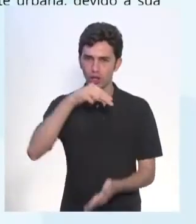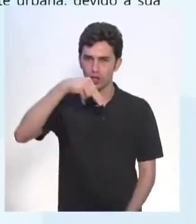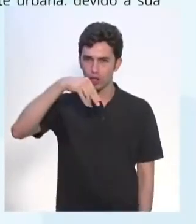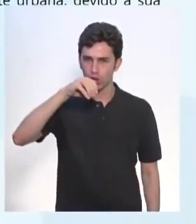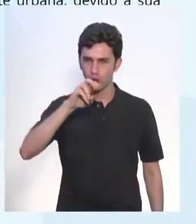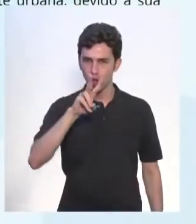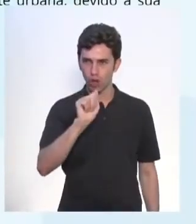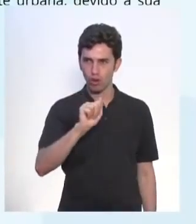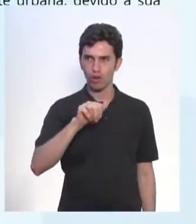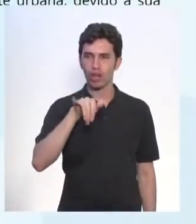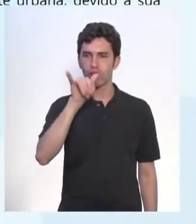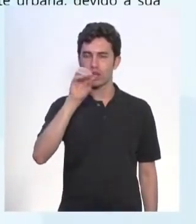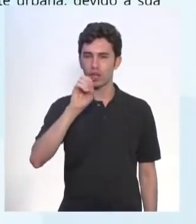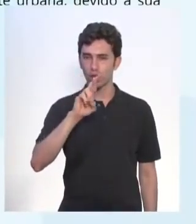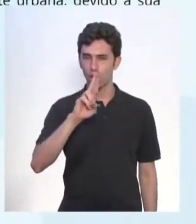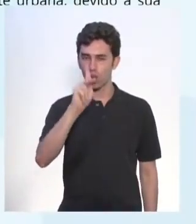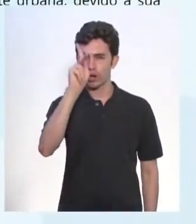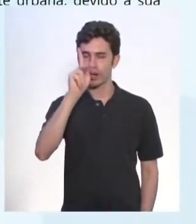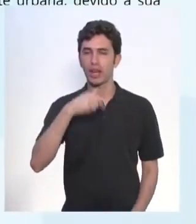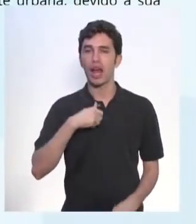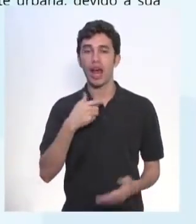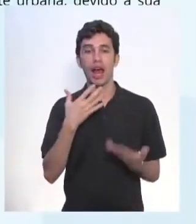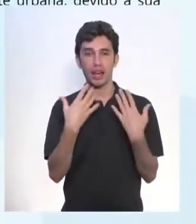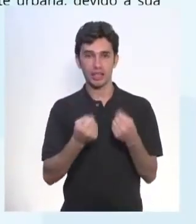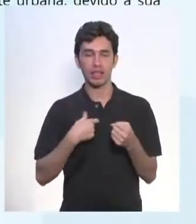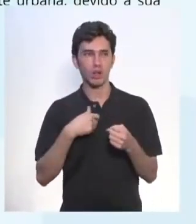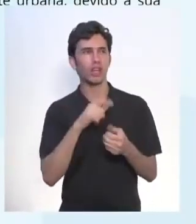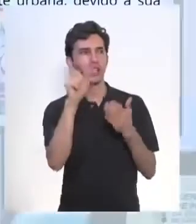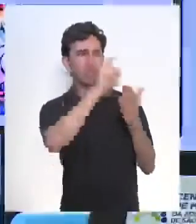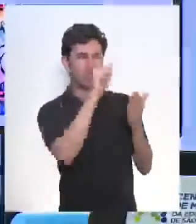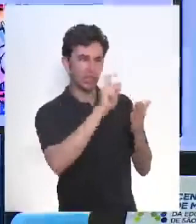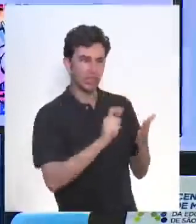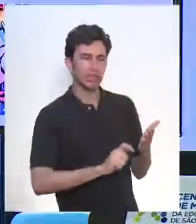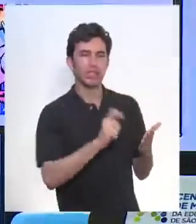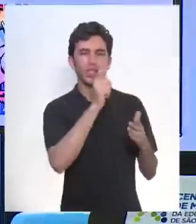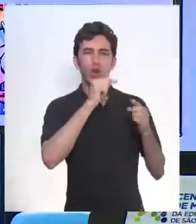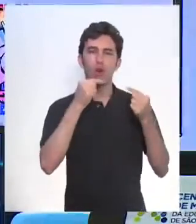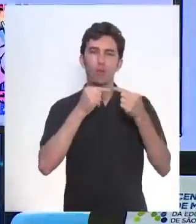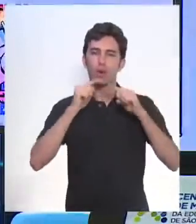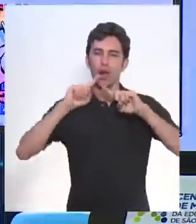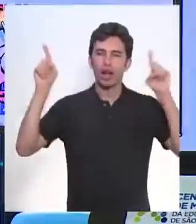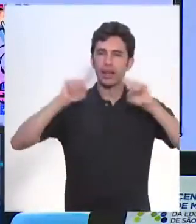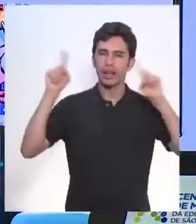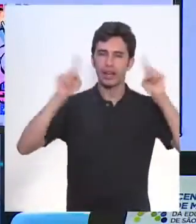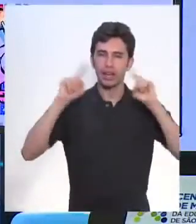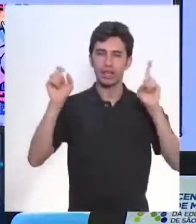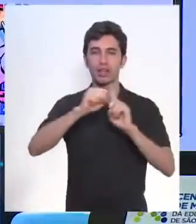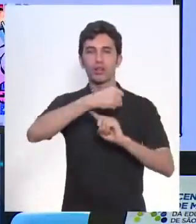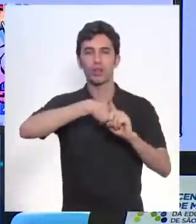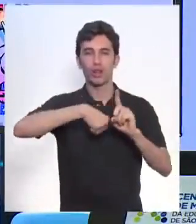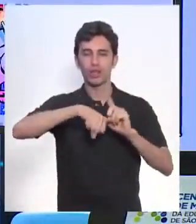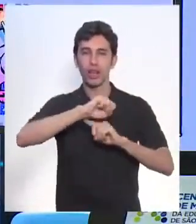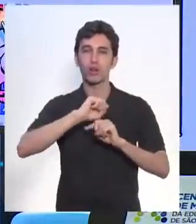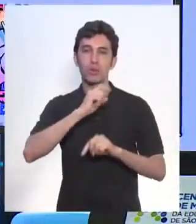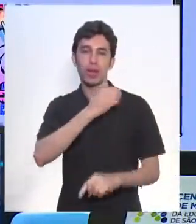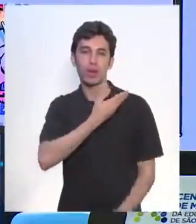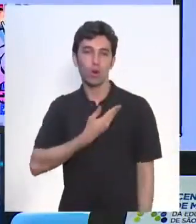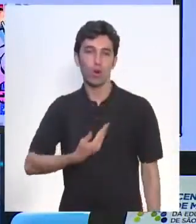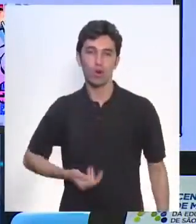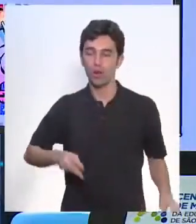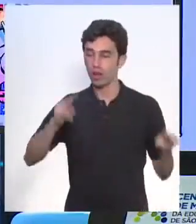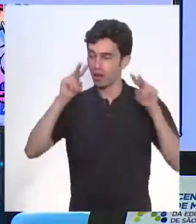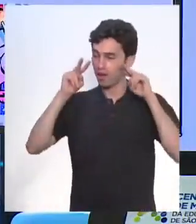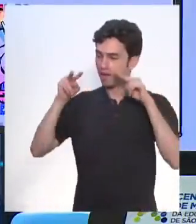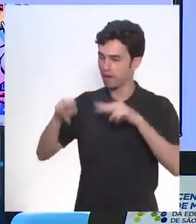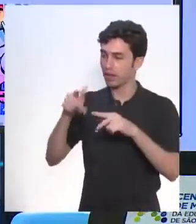arte, justamente com essa questão aí da crítica social, de fazer com que as autoridades voltassem seus olhos para os